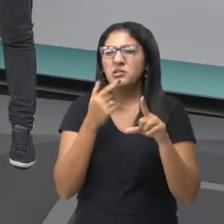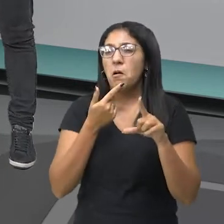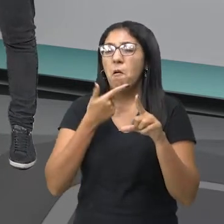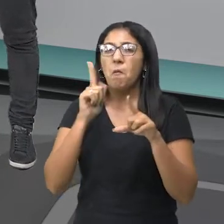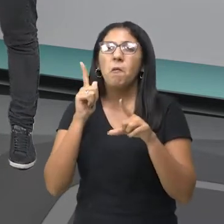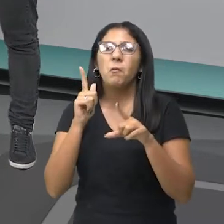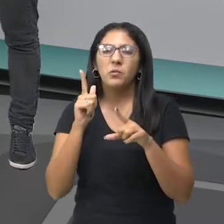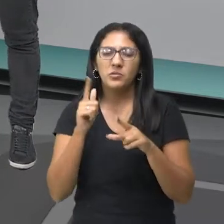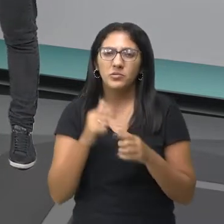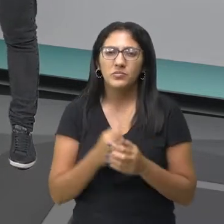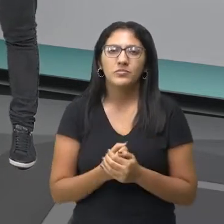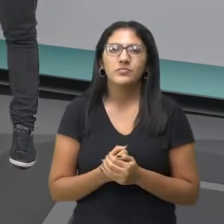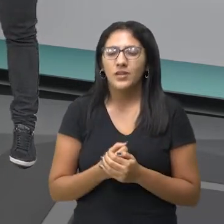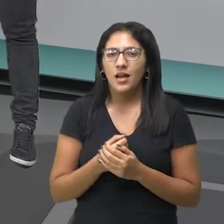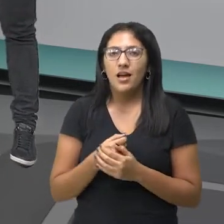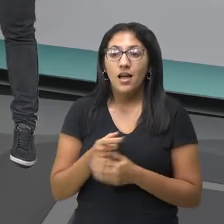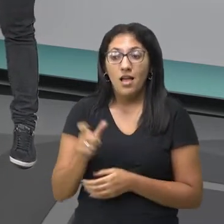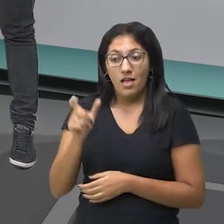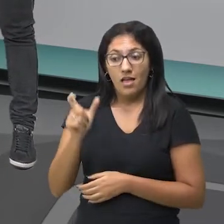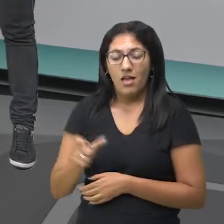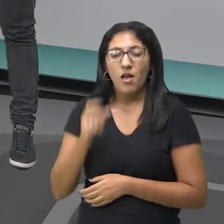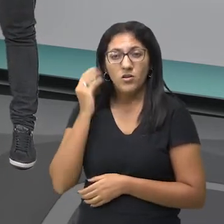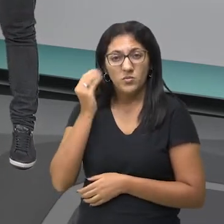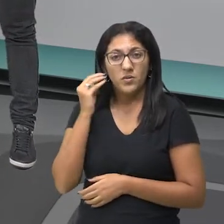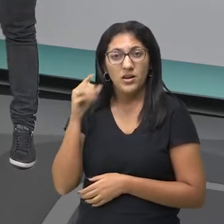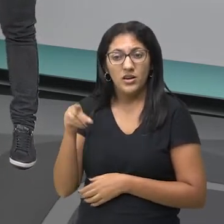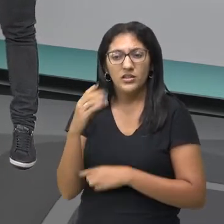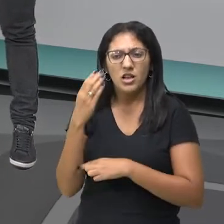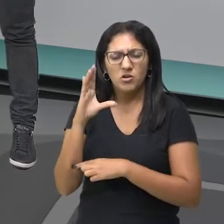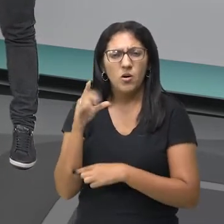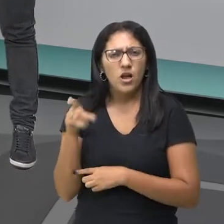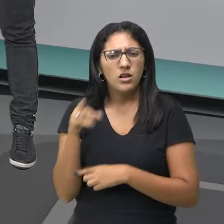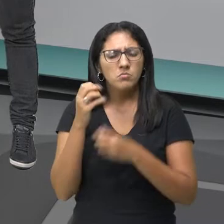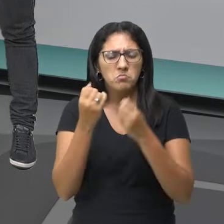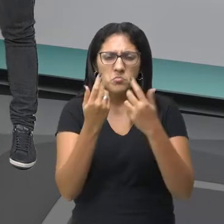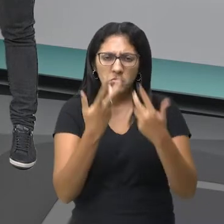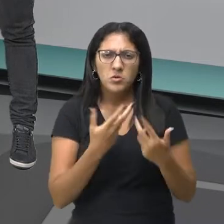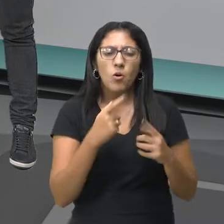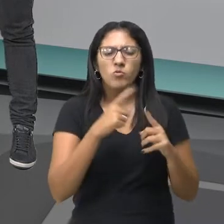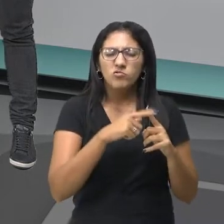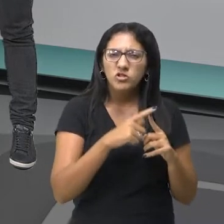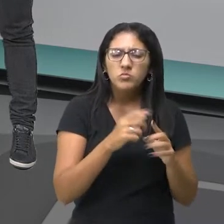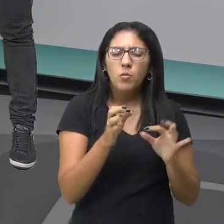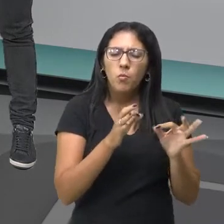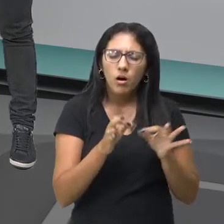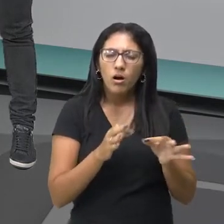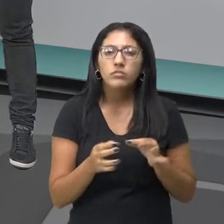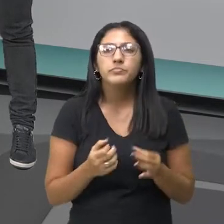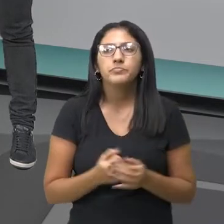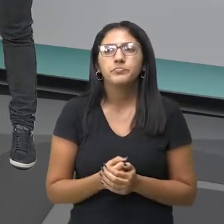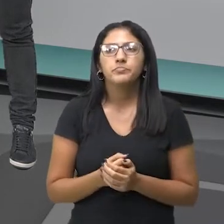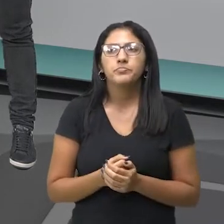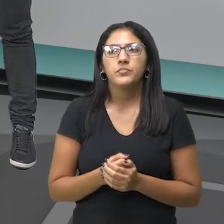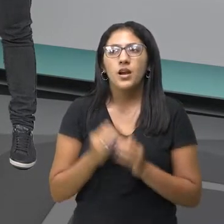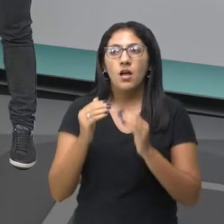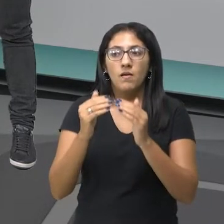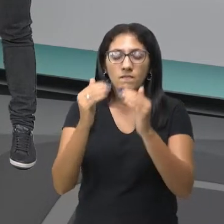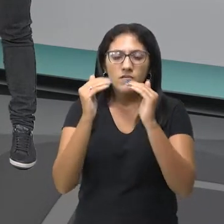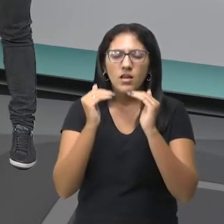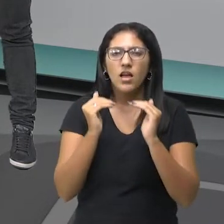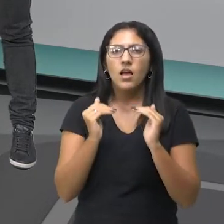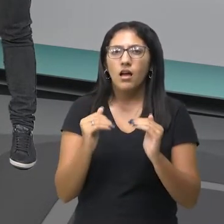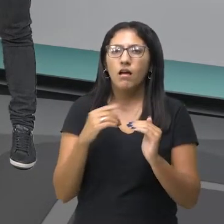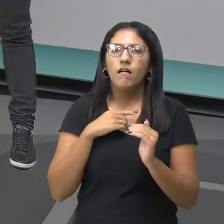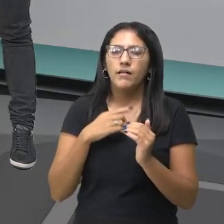ele nominou, certo? Ele disse o nome, a família e tudo mais. Na sequência do nosso texto, claro que a gente